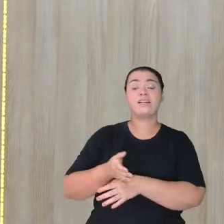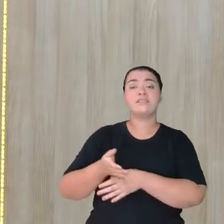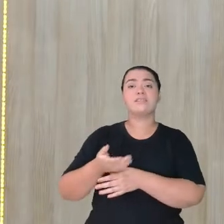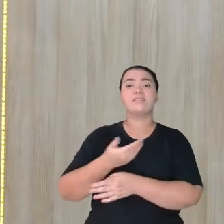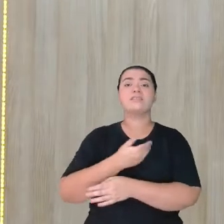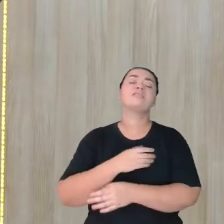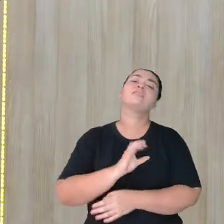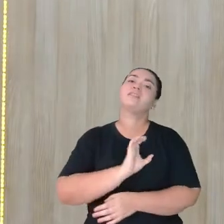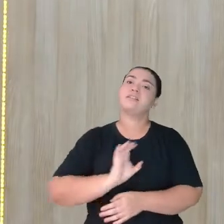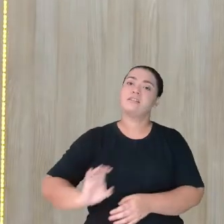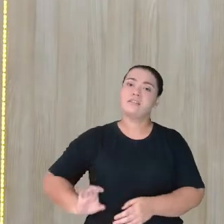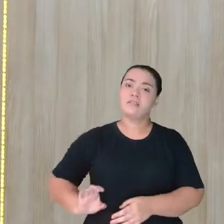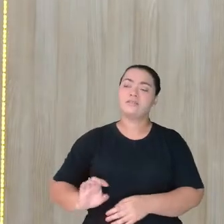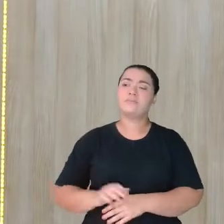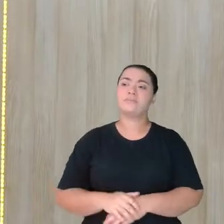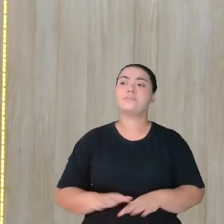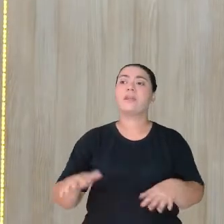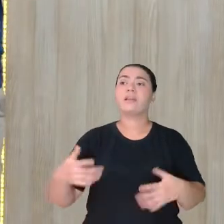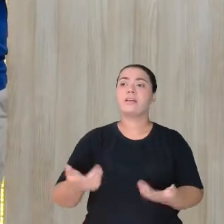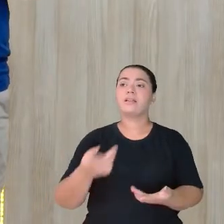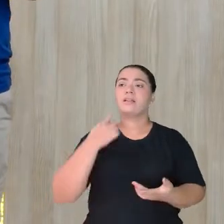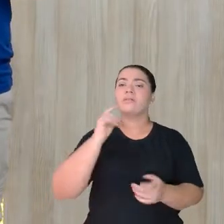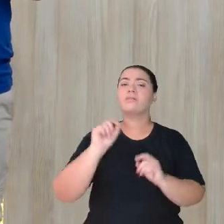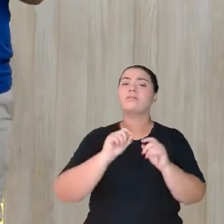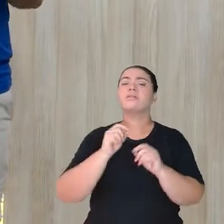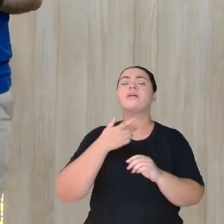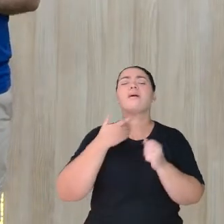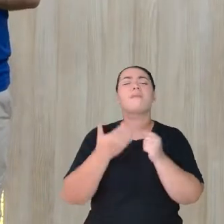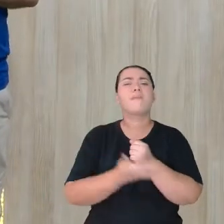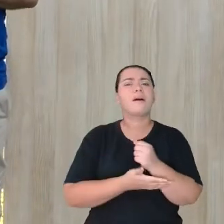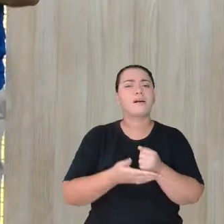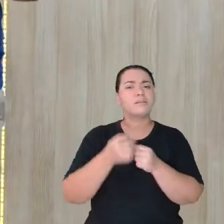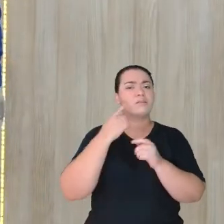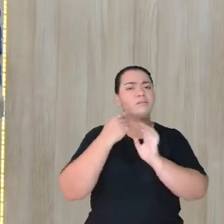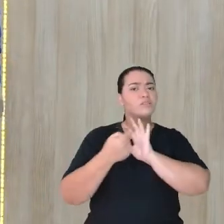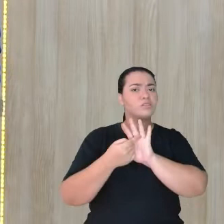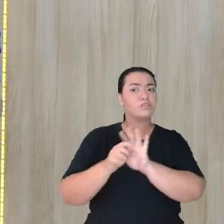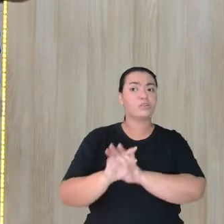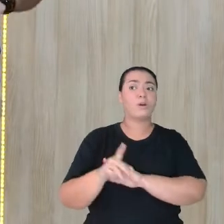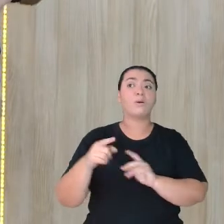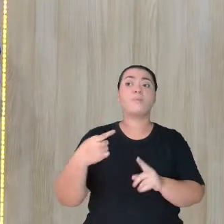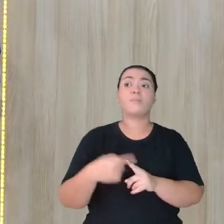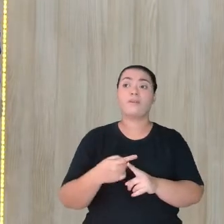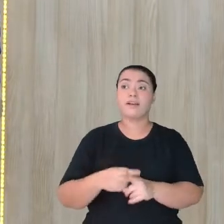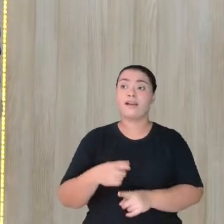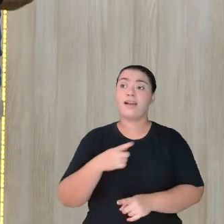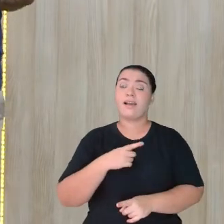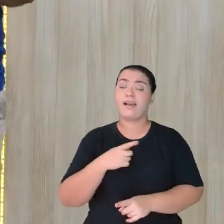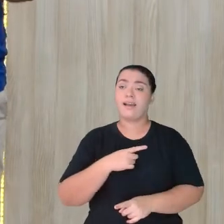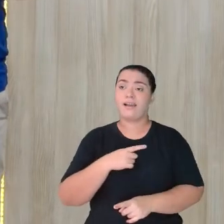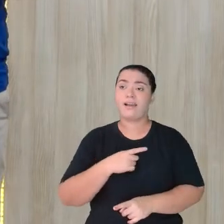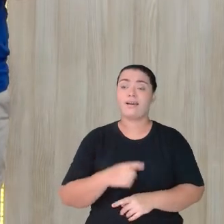bem básica, né? A gente trabalha isso aqui de forma bem básica, porque existem outras